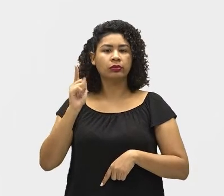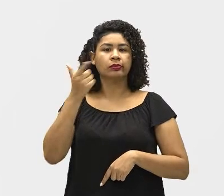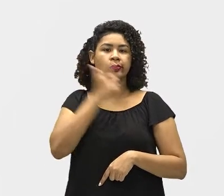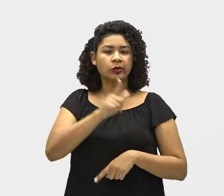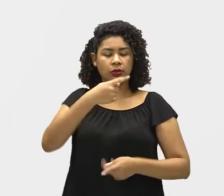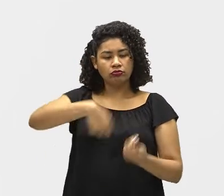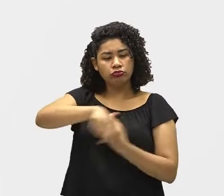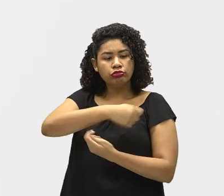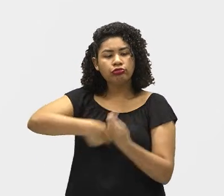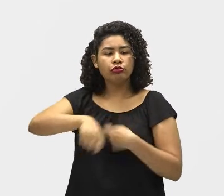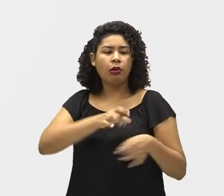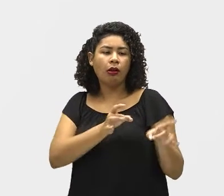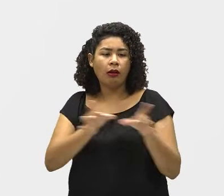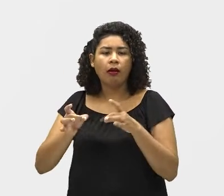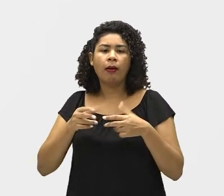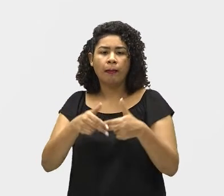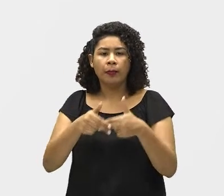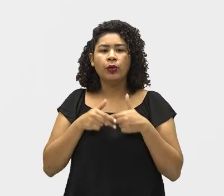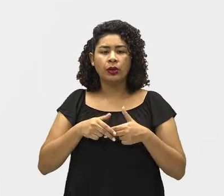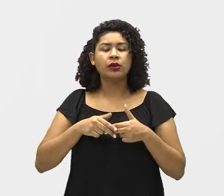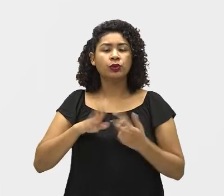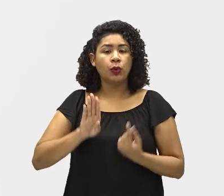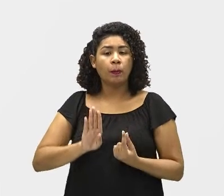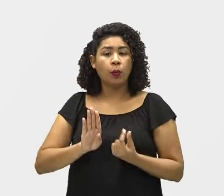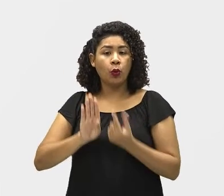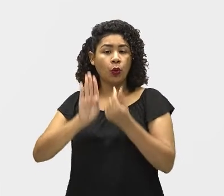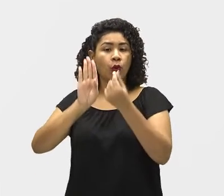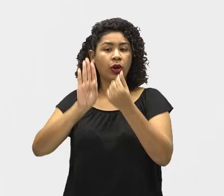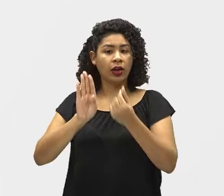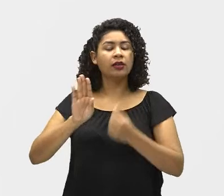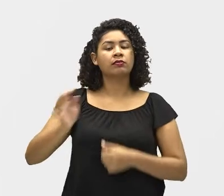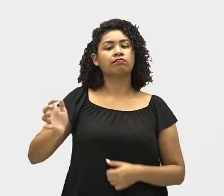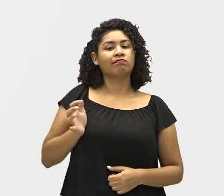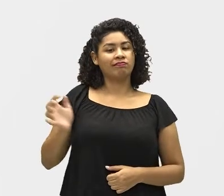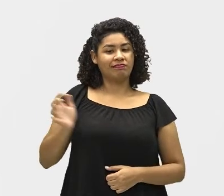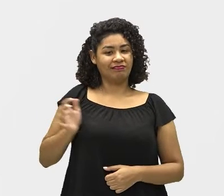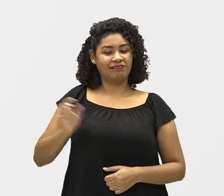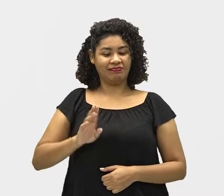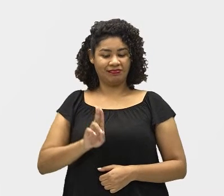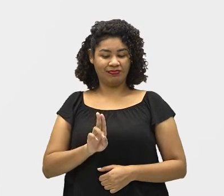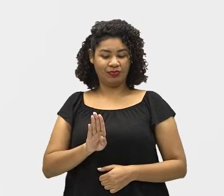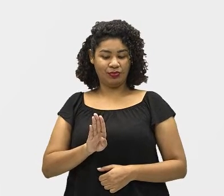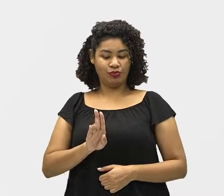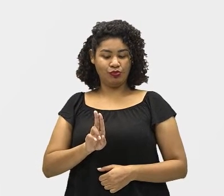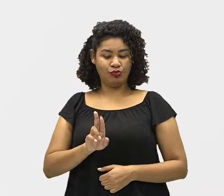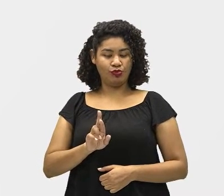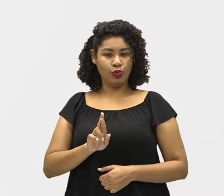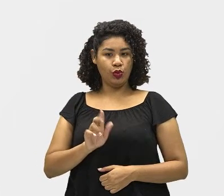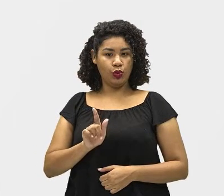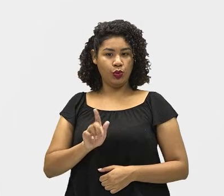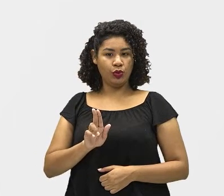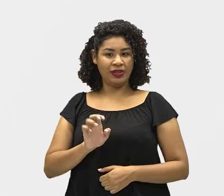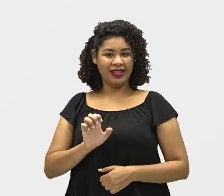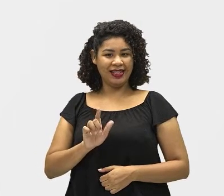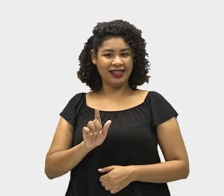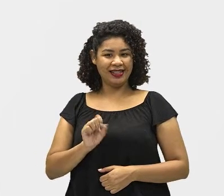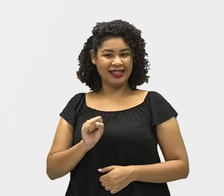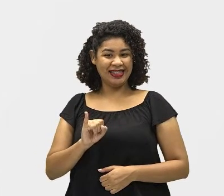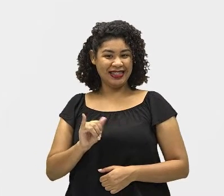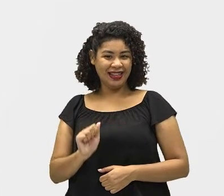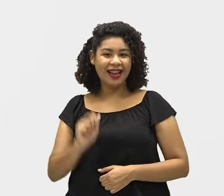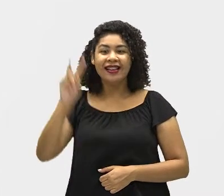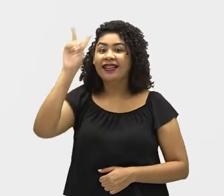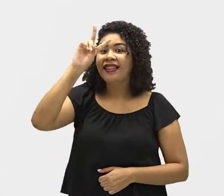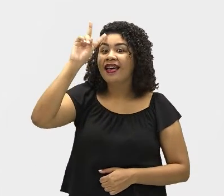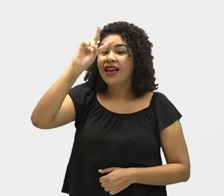uma rica burguesia mercantil. Lembra do termo burguesia, tá? Que nós falamos ainda agora, e há pouco que era importante a